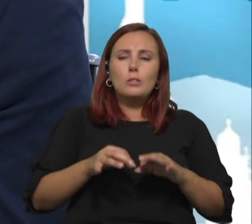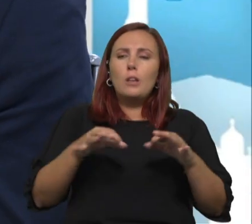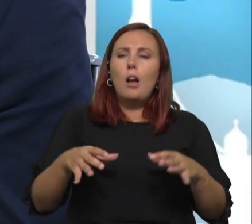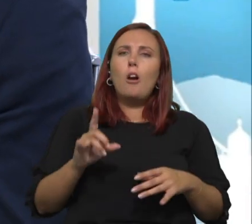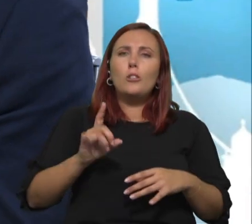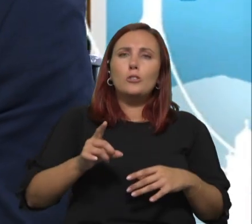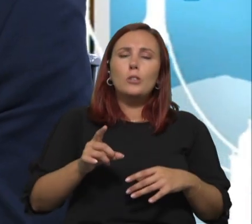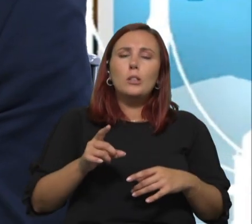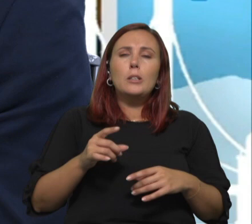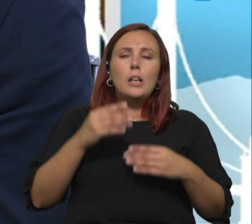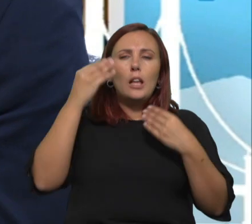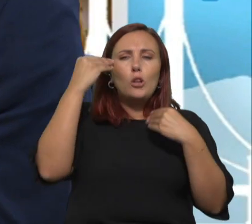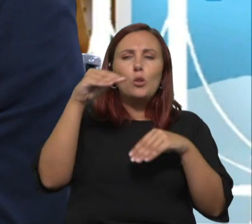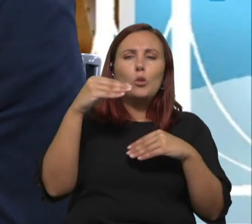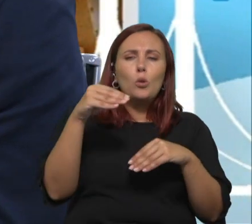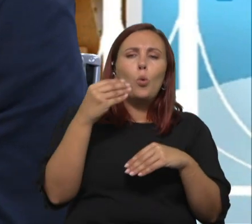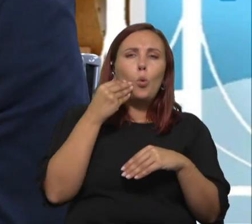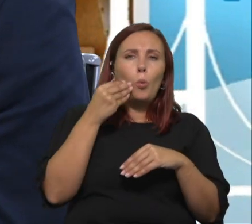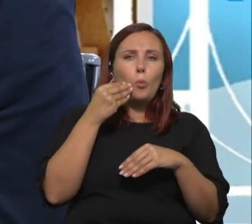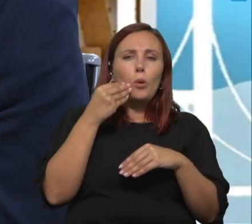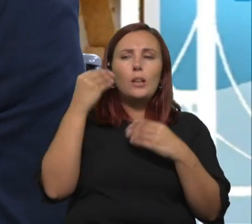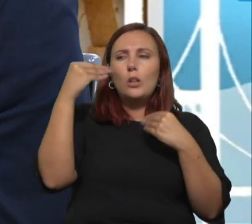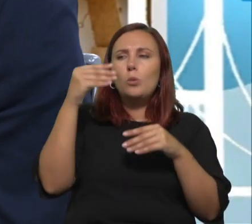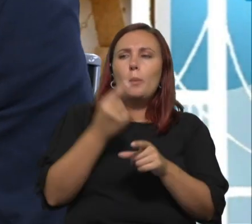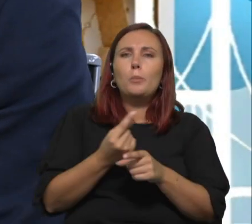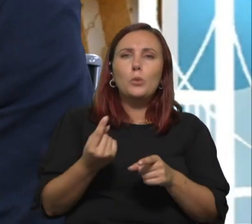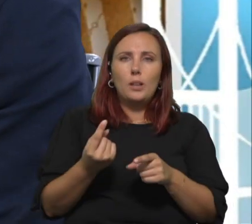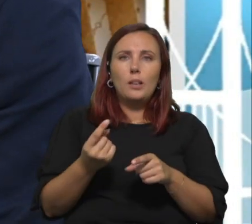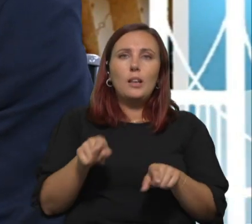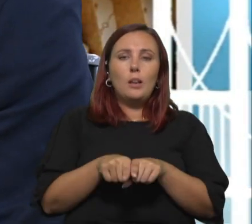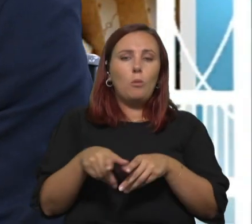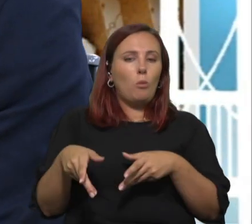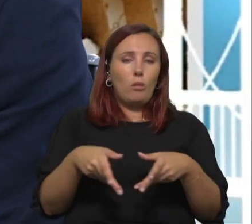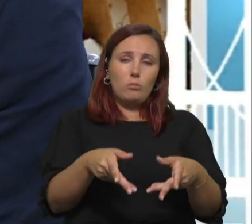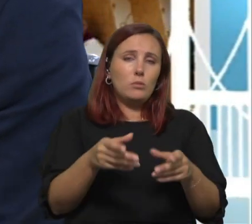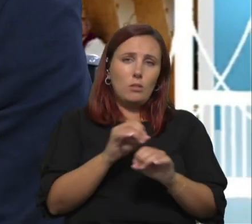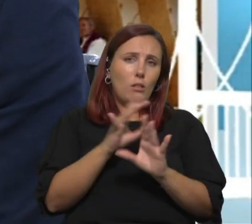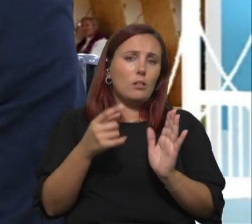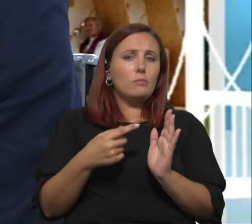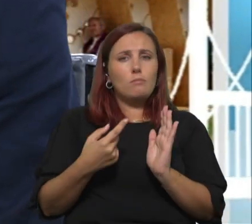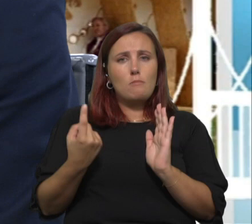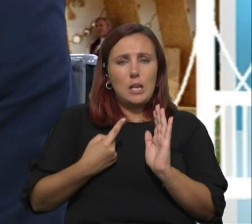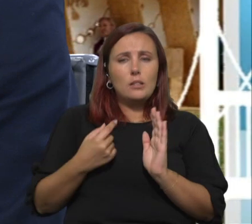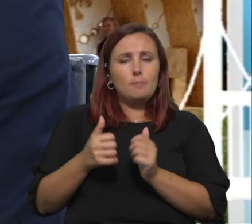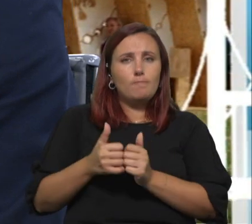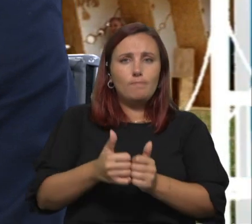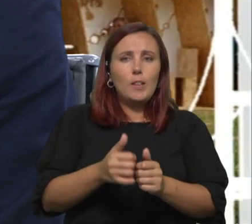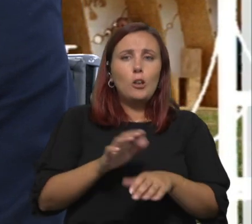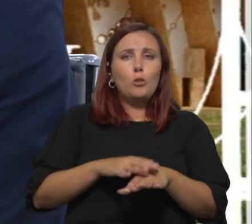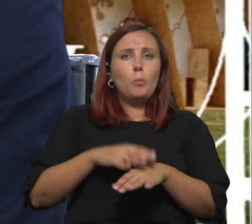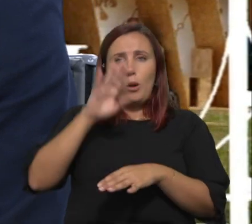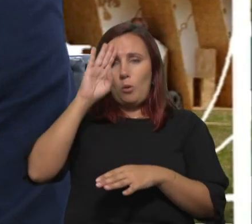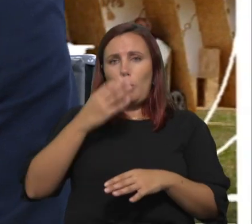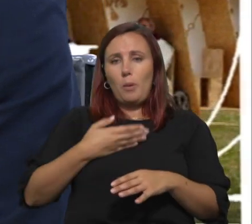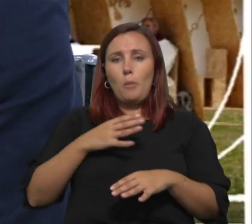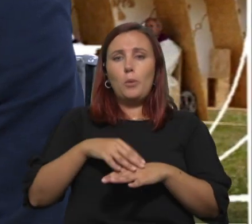como educa e porque é que educa, em termos de propósito. É naturalmente um caminho que é preciso ser feito. Aliás, o Papa, a propósito do